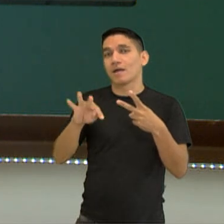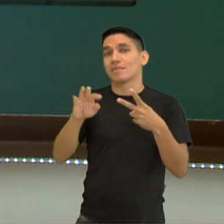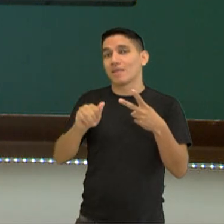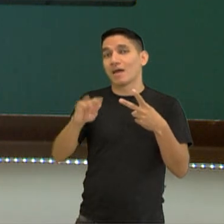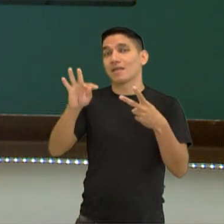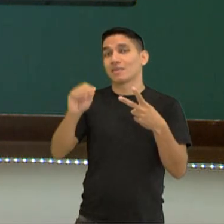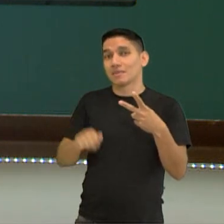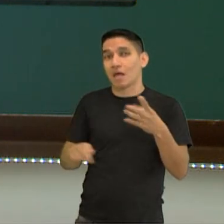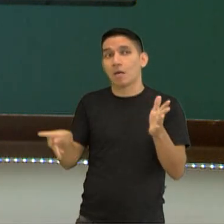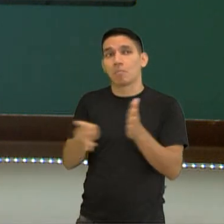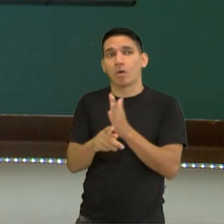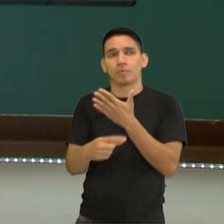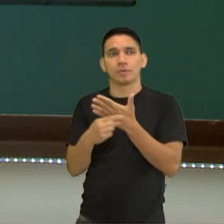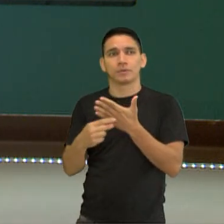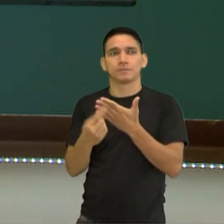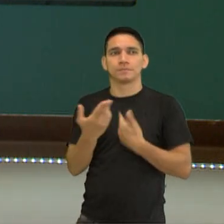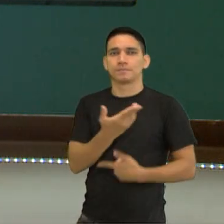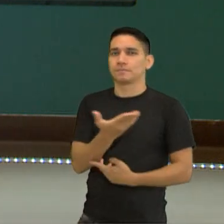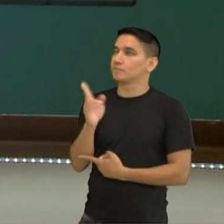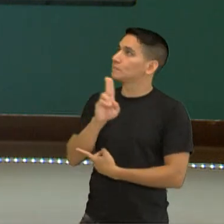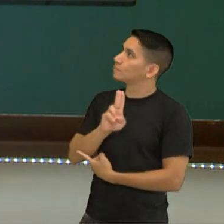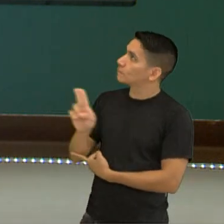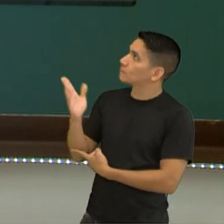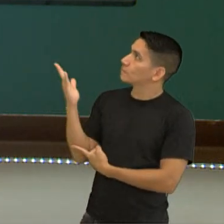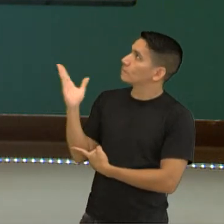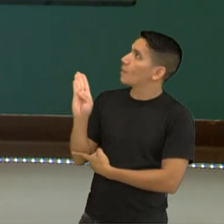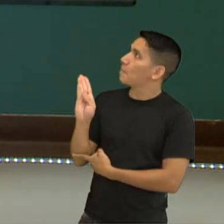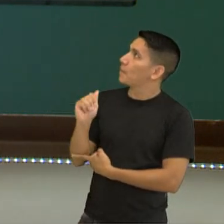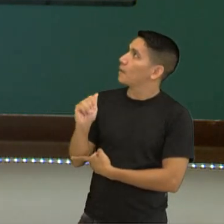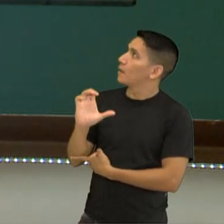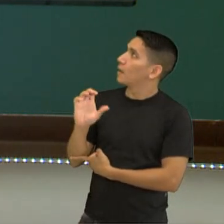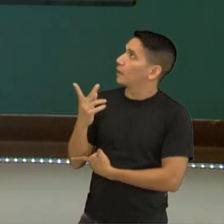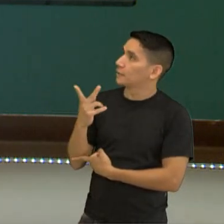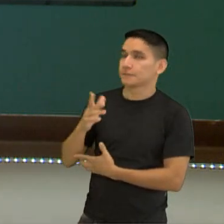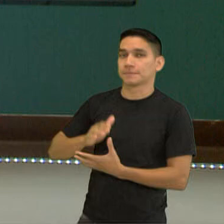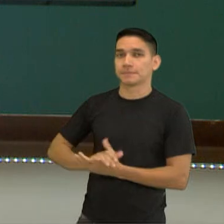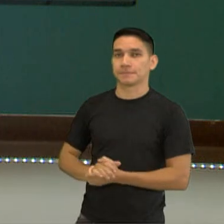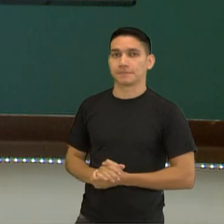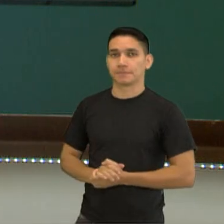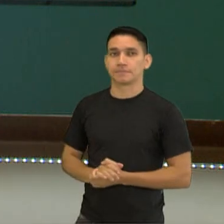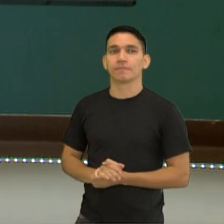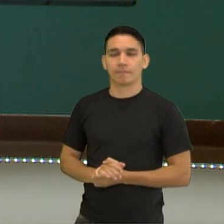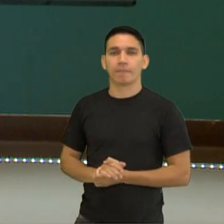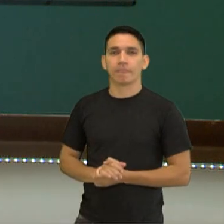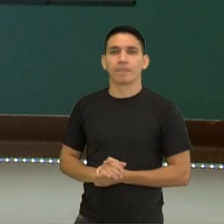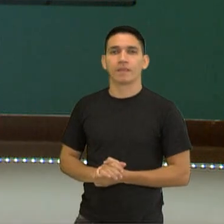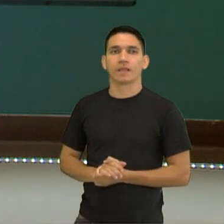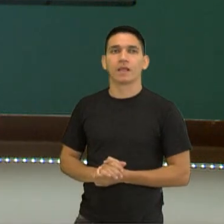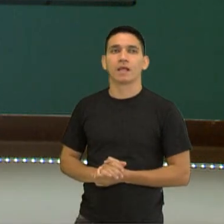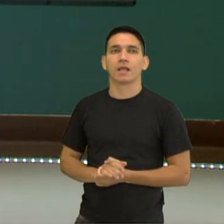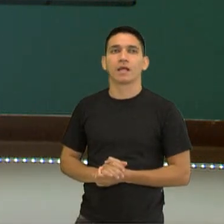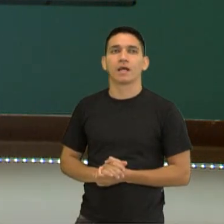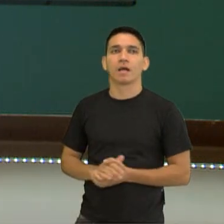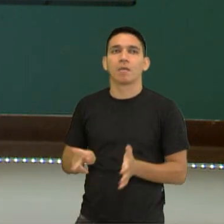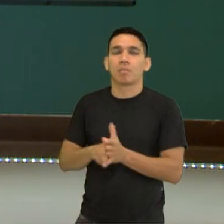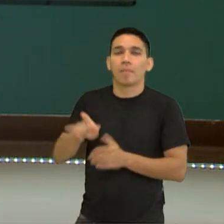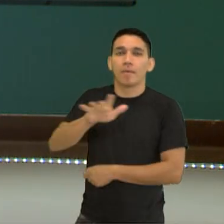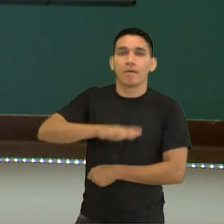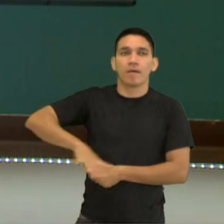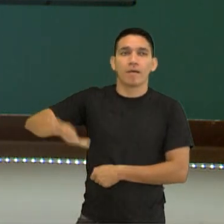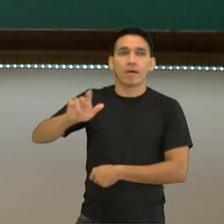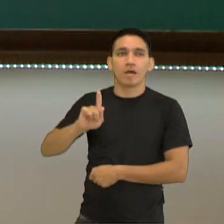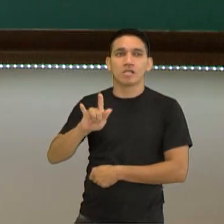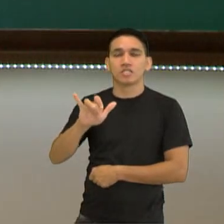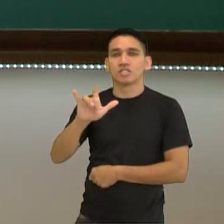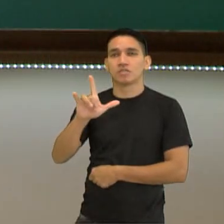este homem maravilhoso, o Bach, e a área, o Gilberto Bermudes, que